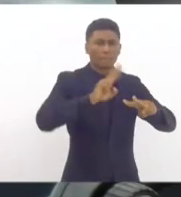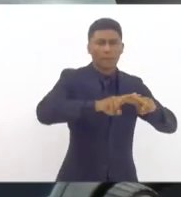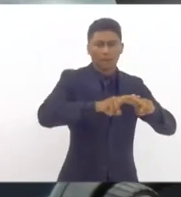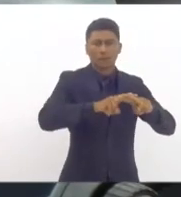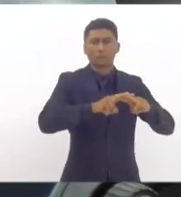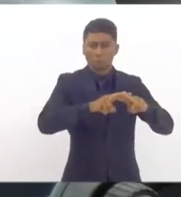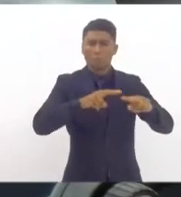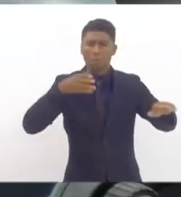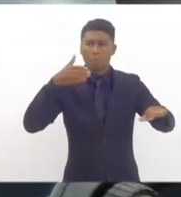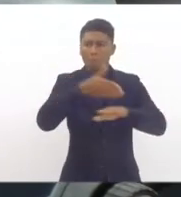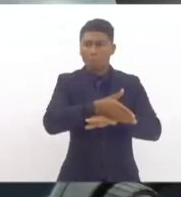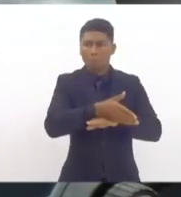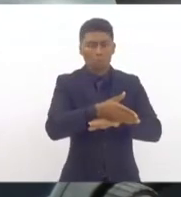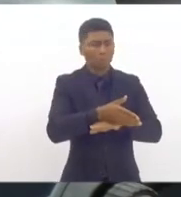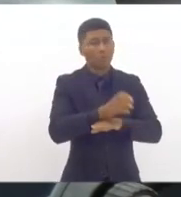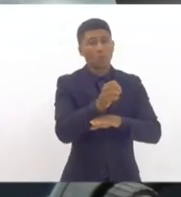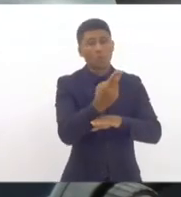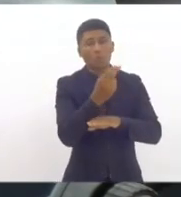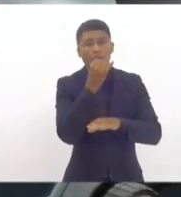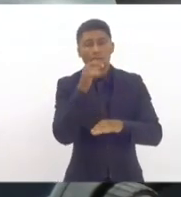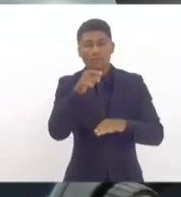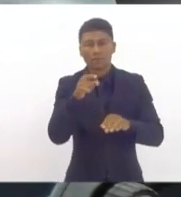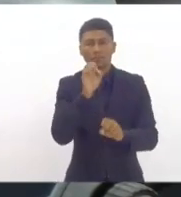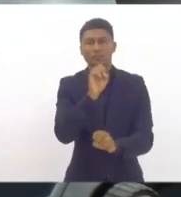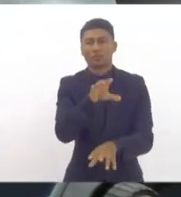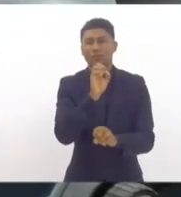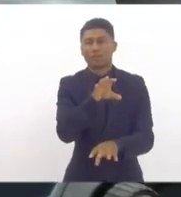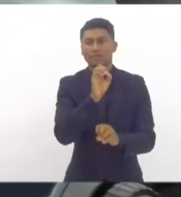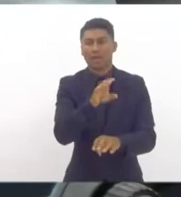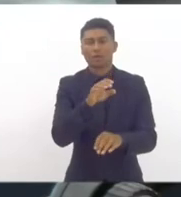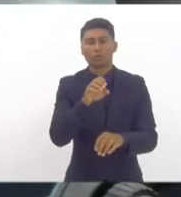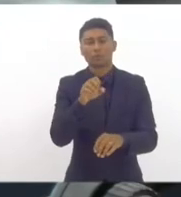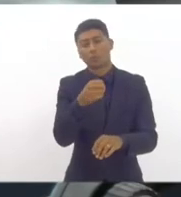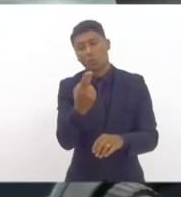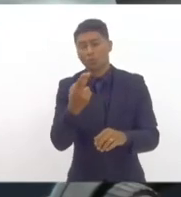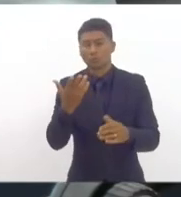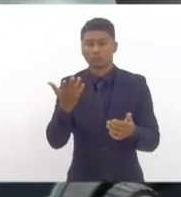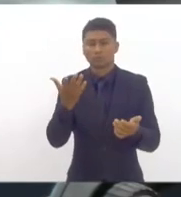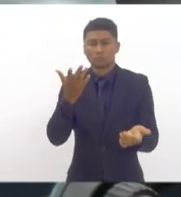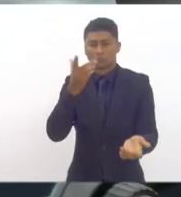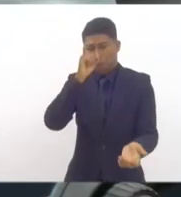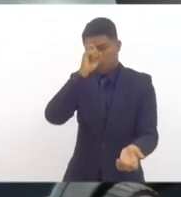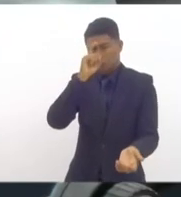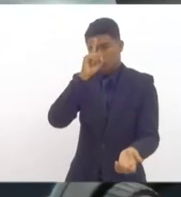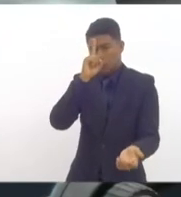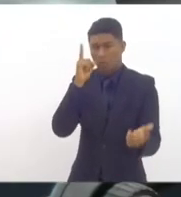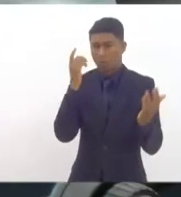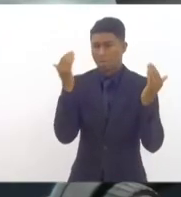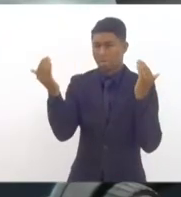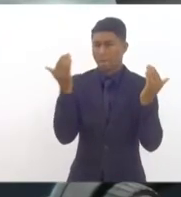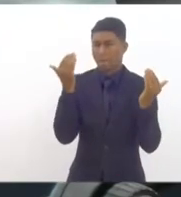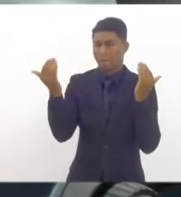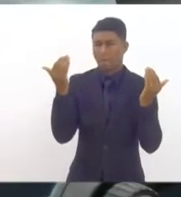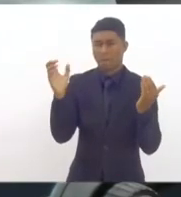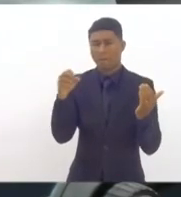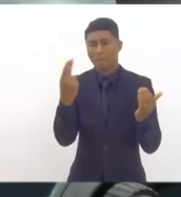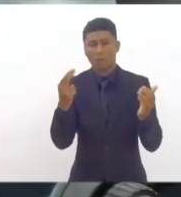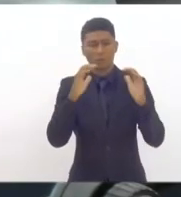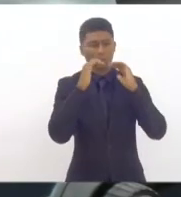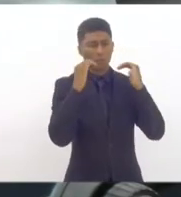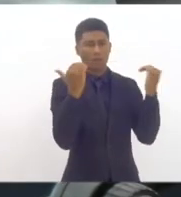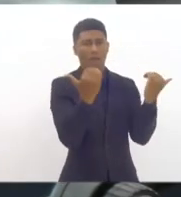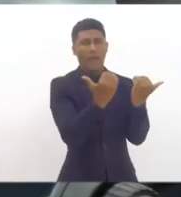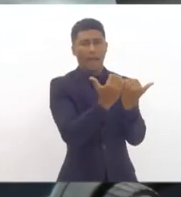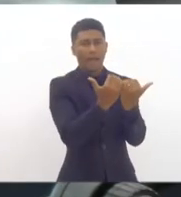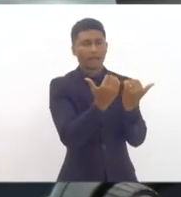liberdade do socioeducativo, no prisional, nos hospitais psiquiátricos, em comunidade terapêutica. Esse é o